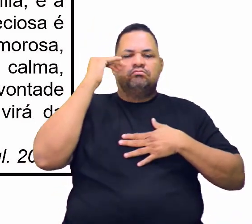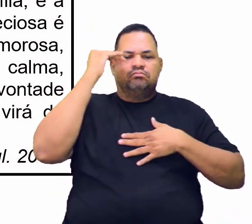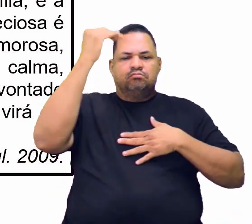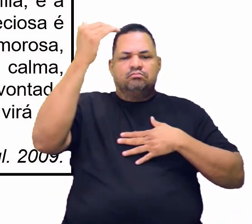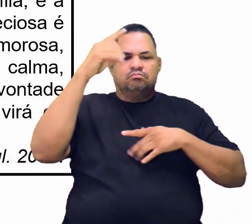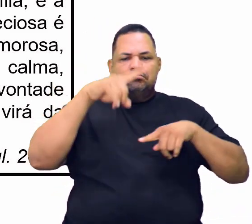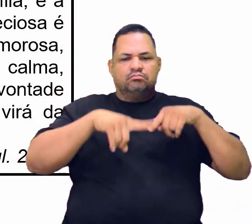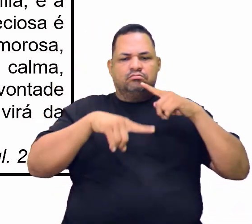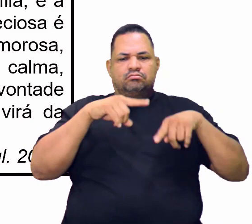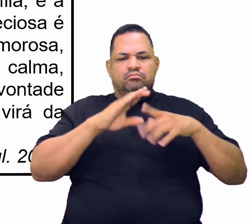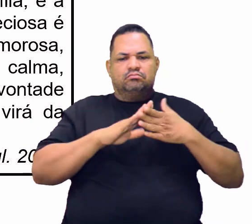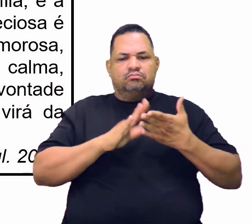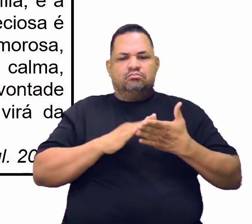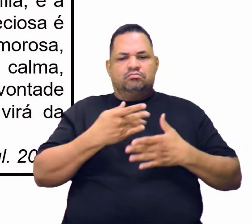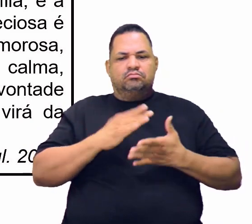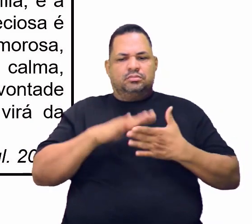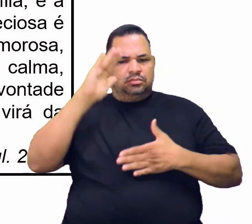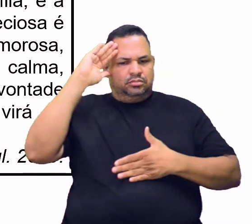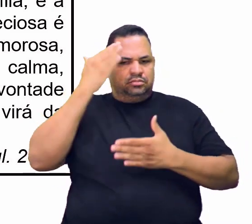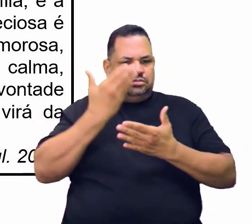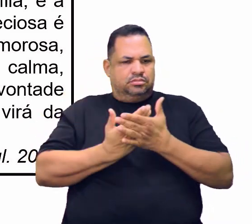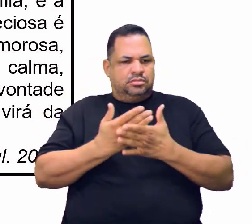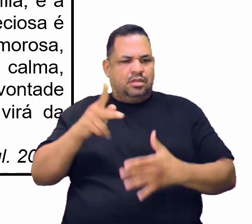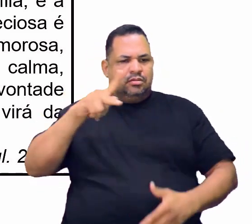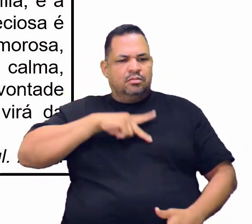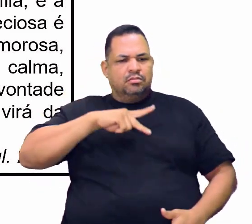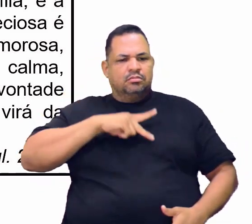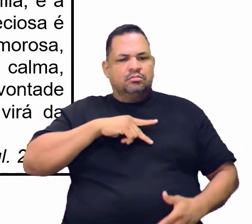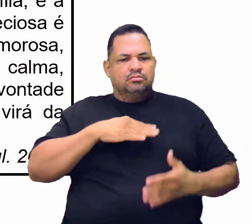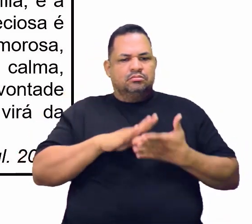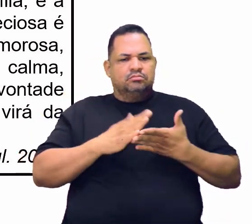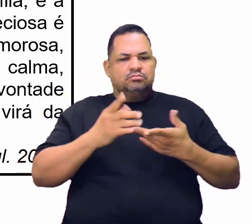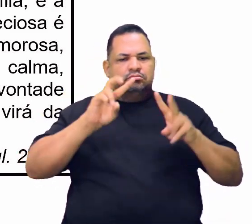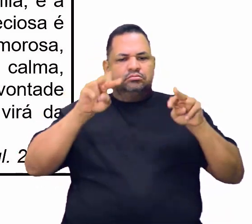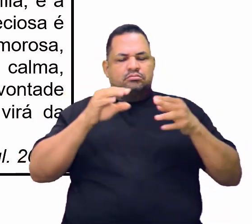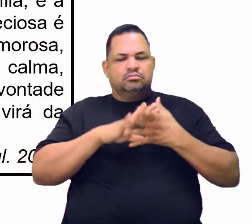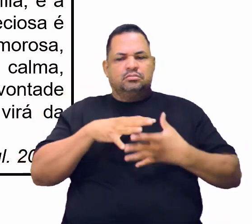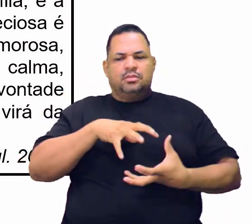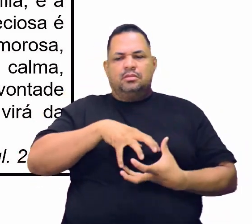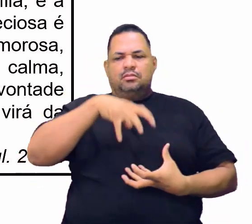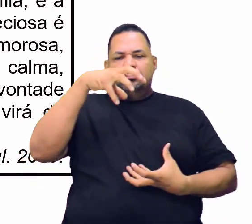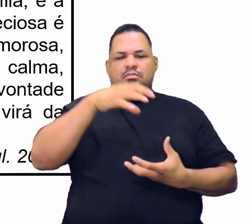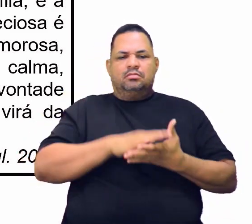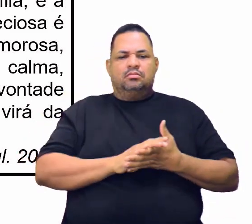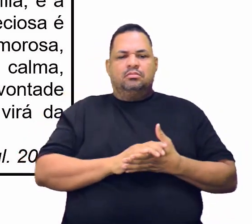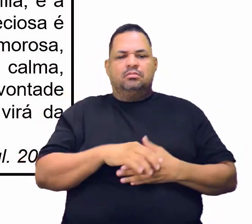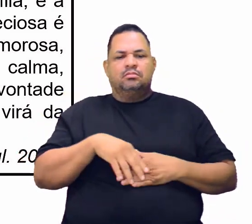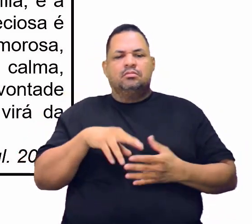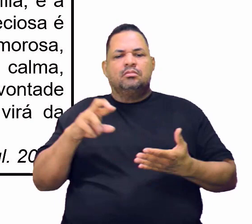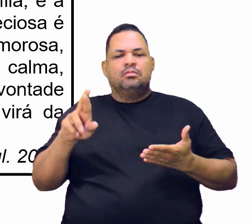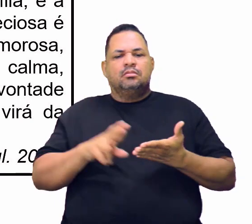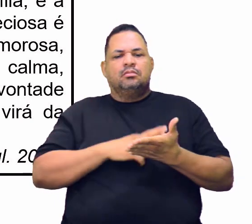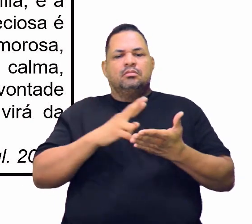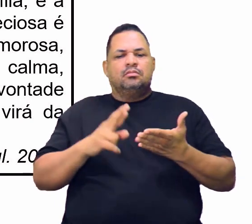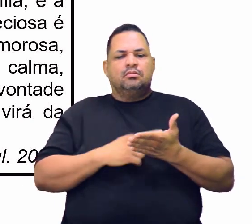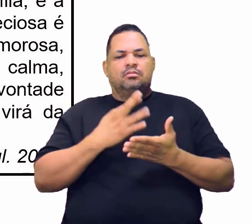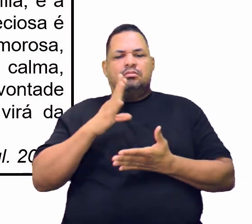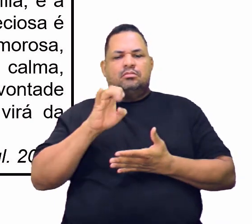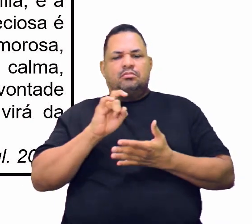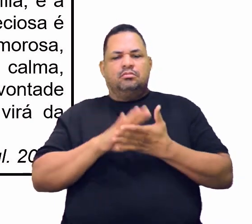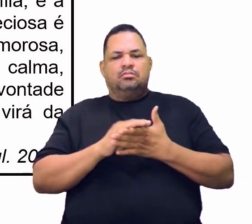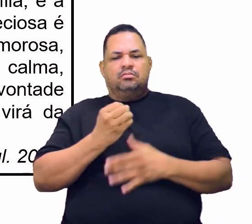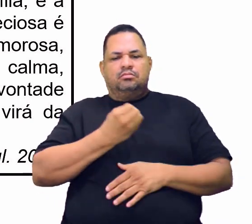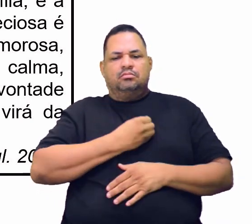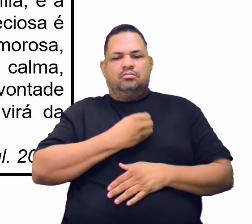questões materiais. Sua confiança virá de intimidade com os assuntos da alma. Revista Cláudia, número 7, ano 48, julho